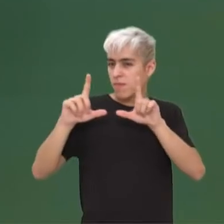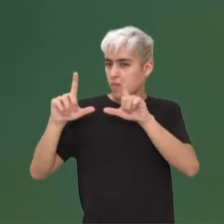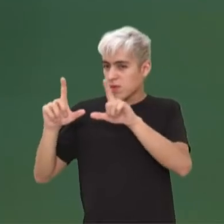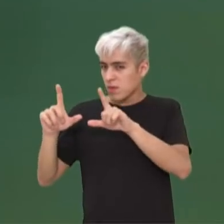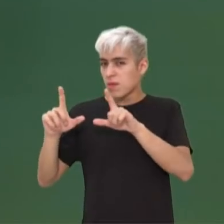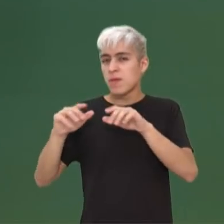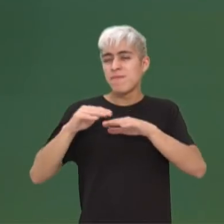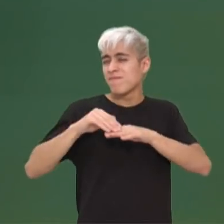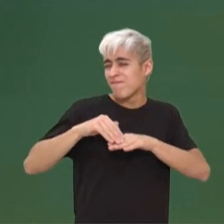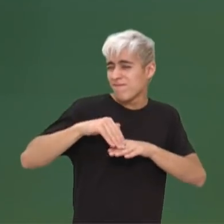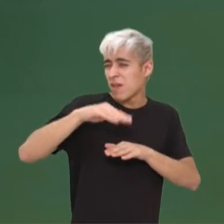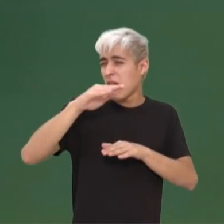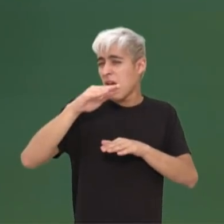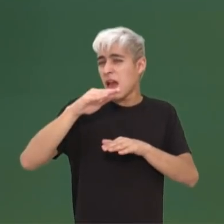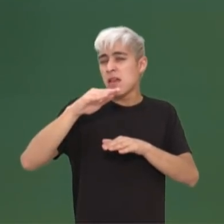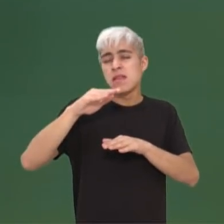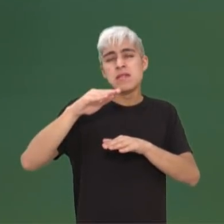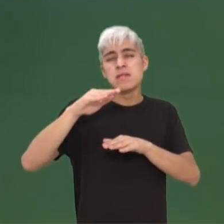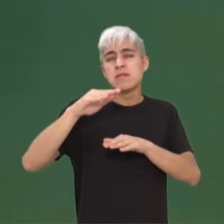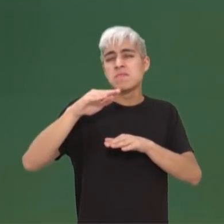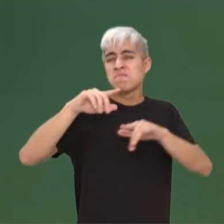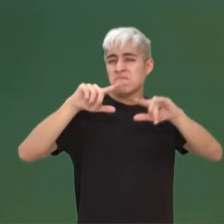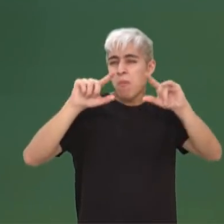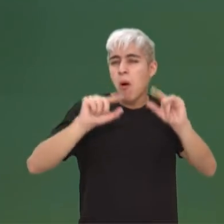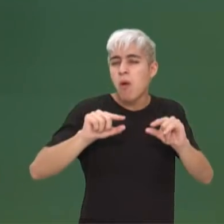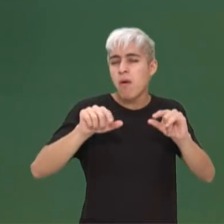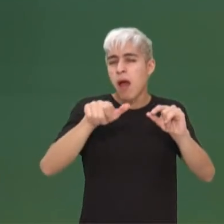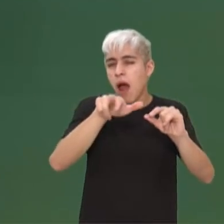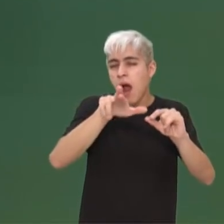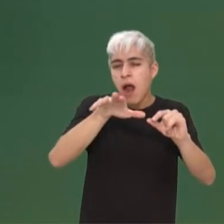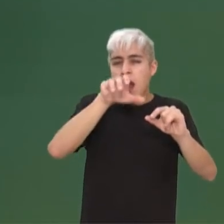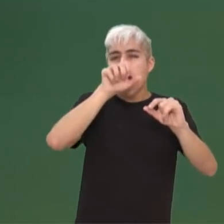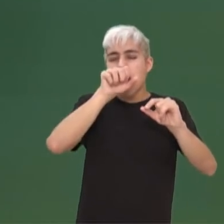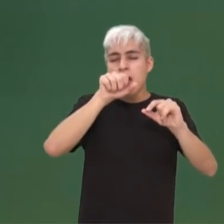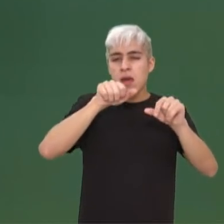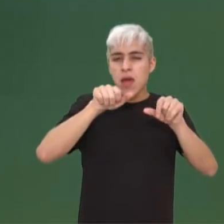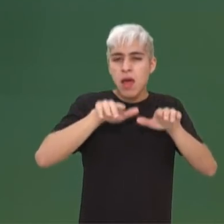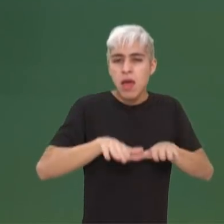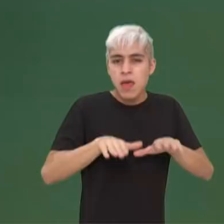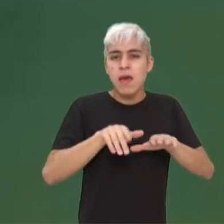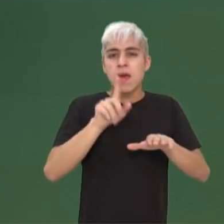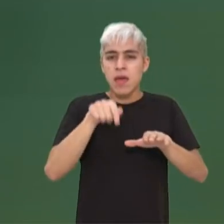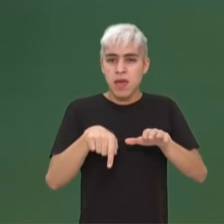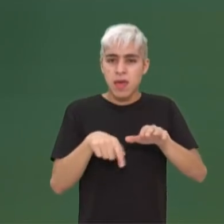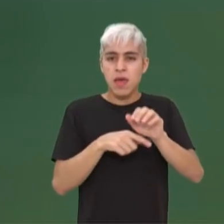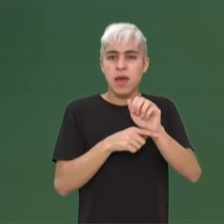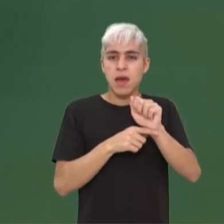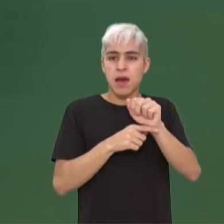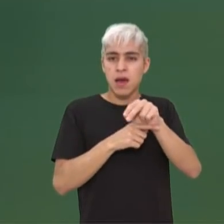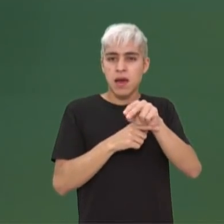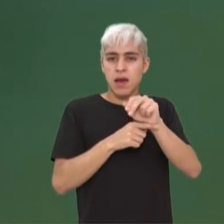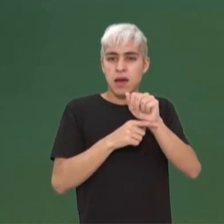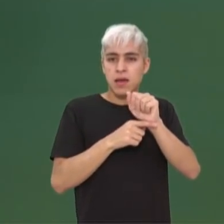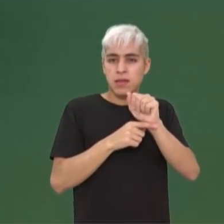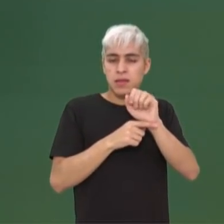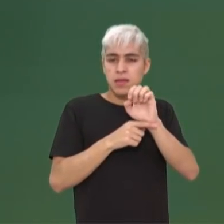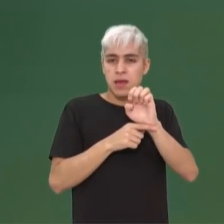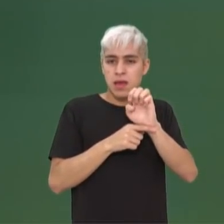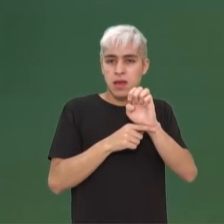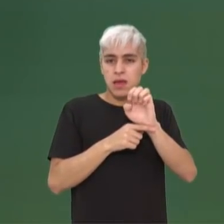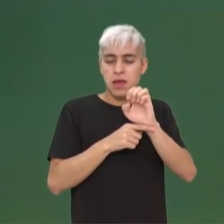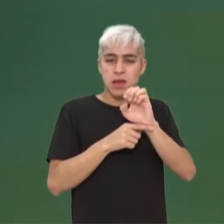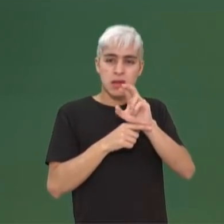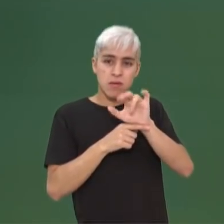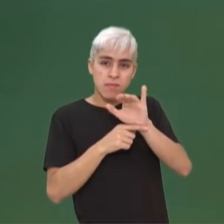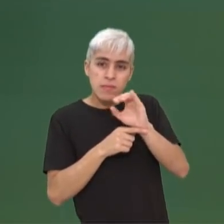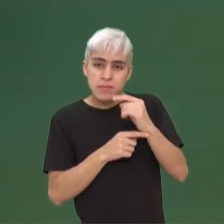consumindo pouco oxigênio, vai ser ali o tipo de exercício anaeróbico. Vocês percebam ali que a pessoa que está